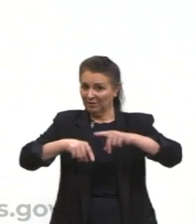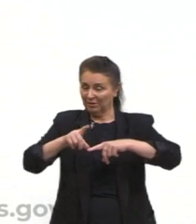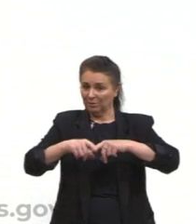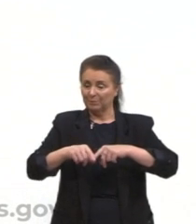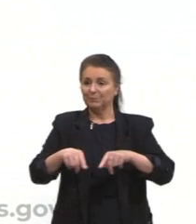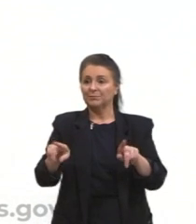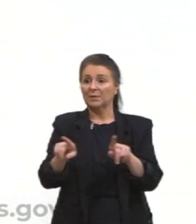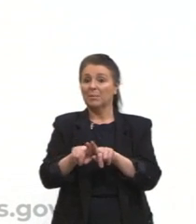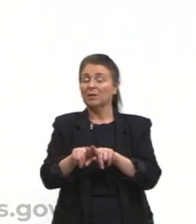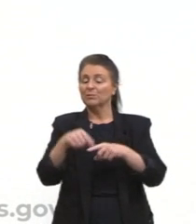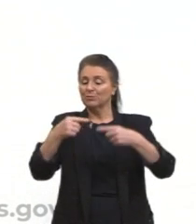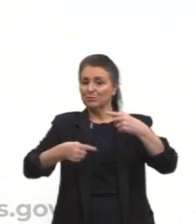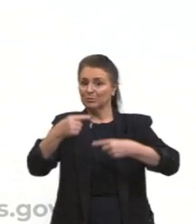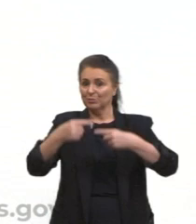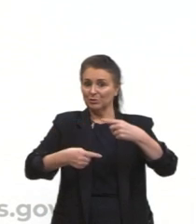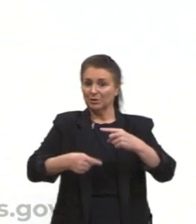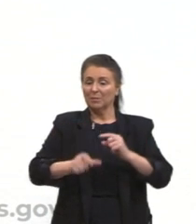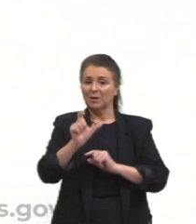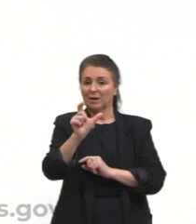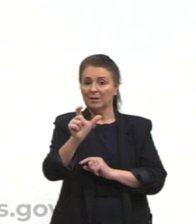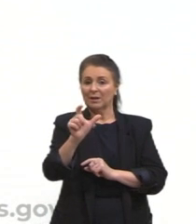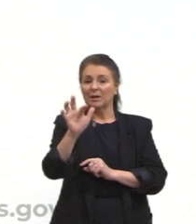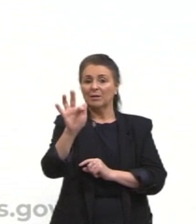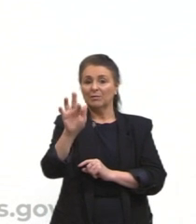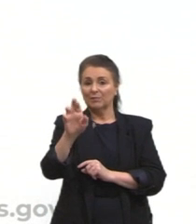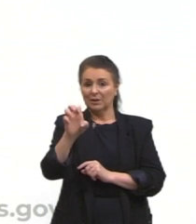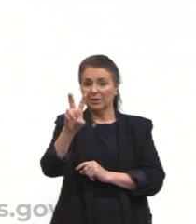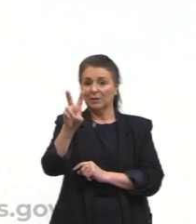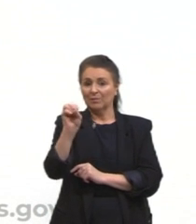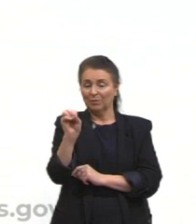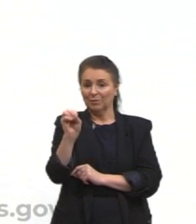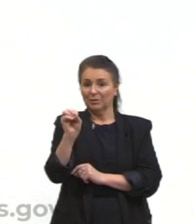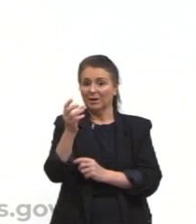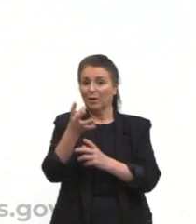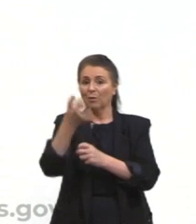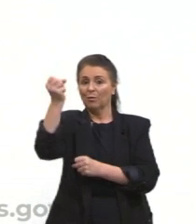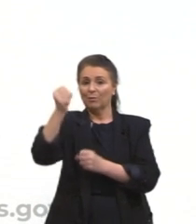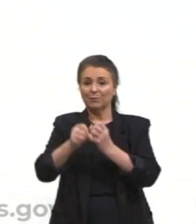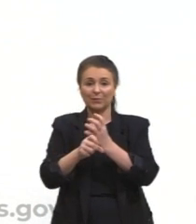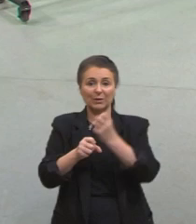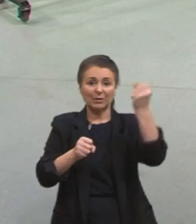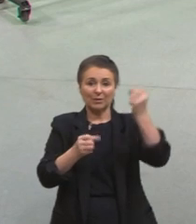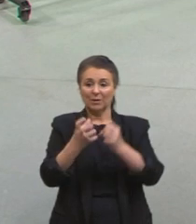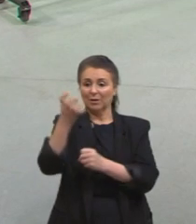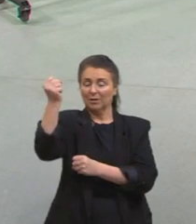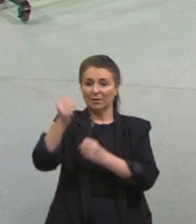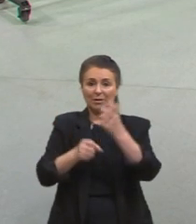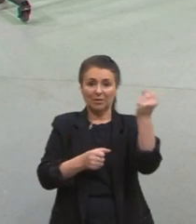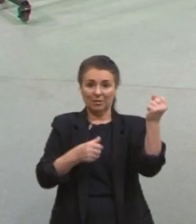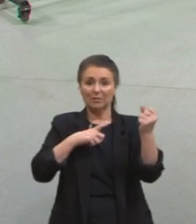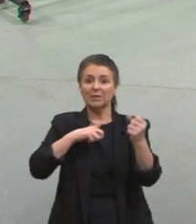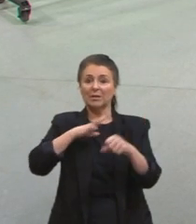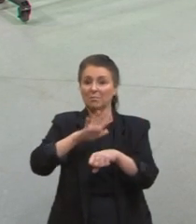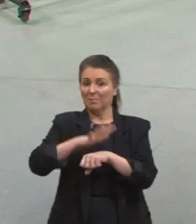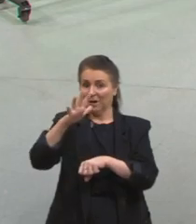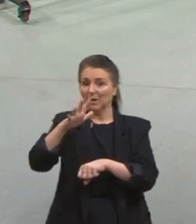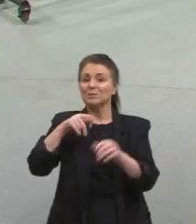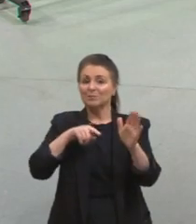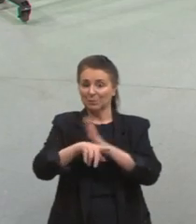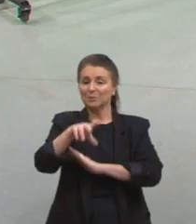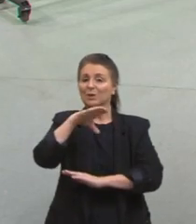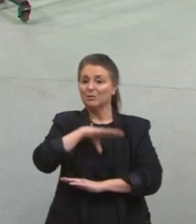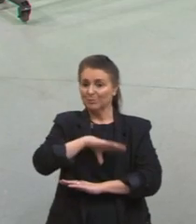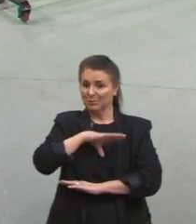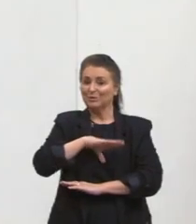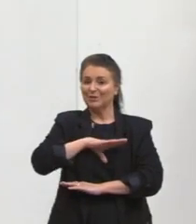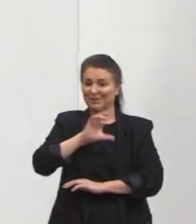questão sobre frevo porque vai ter mais coisa interessante de língua portuguesa e a frente interessante Luana interessante pensar